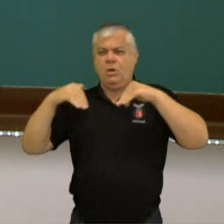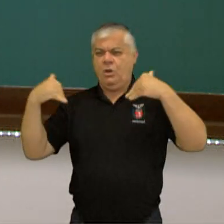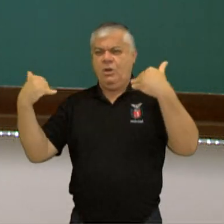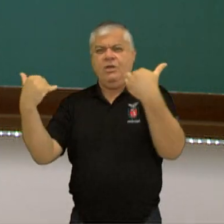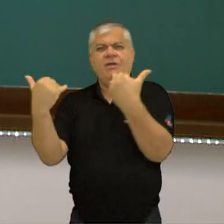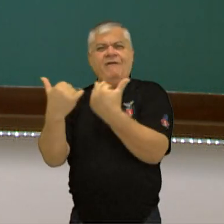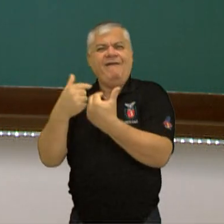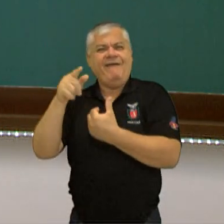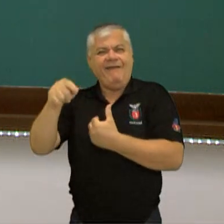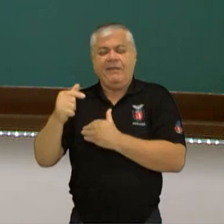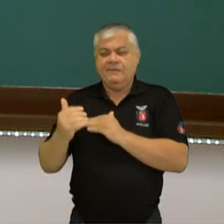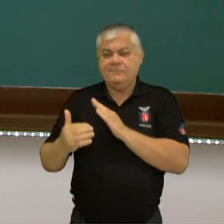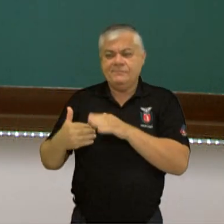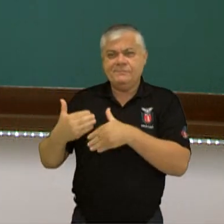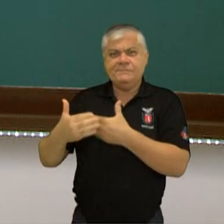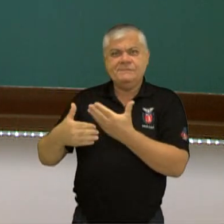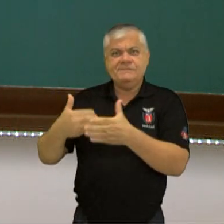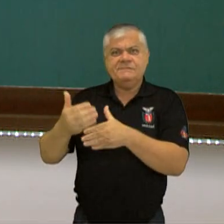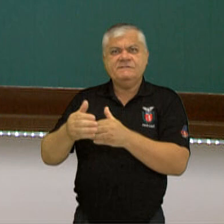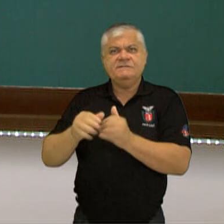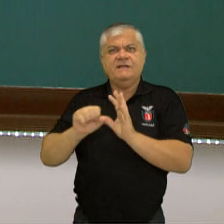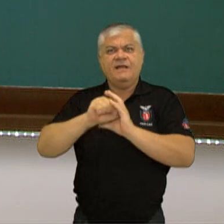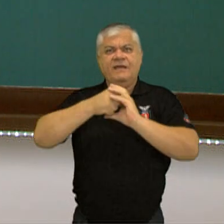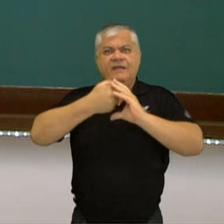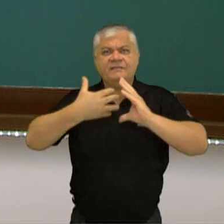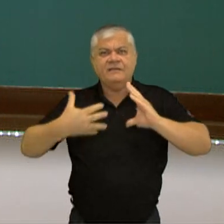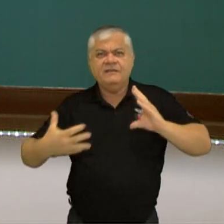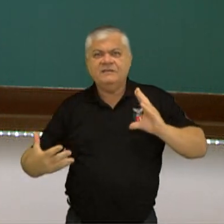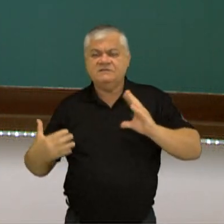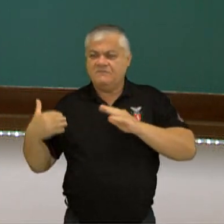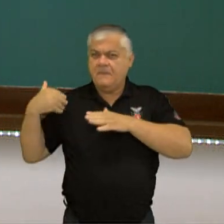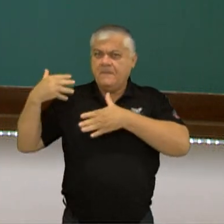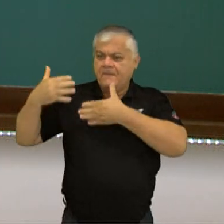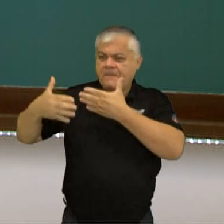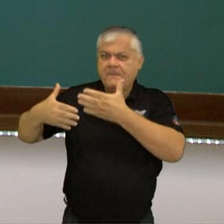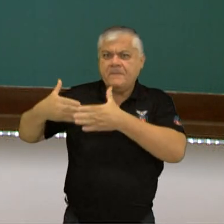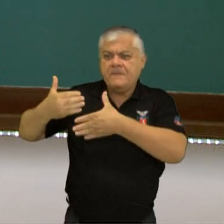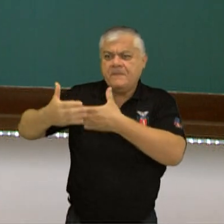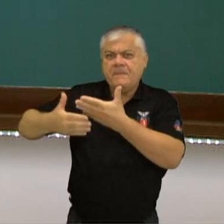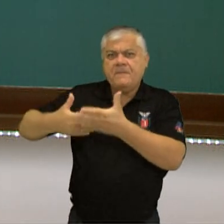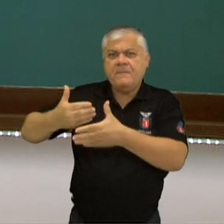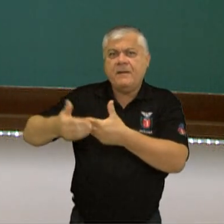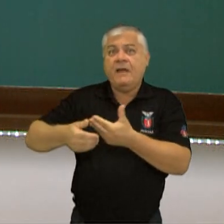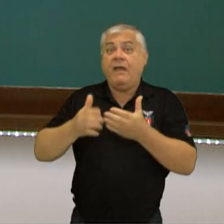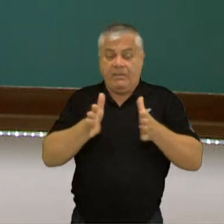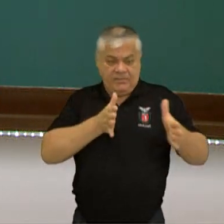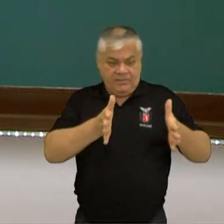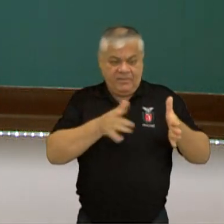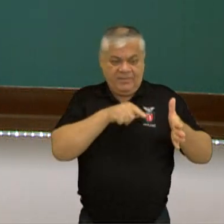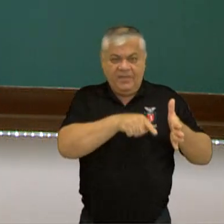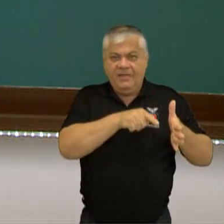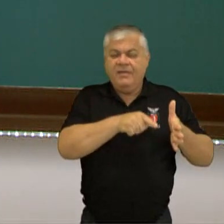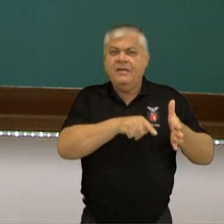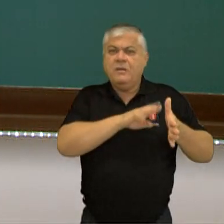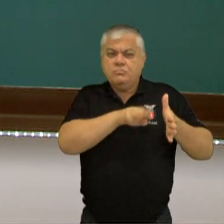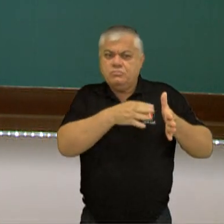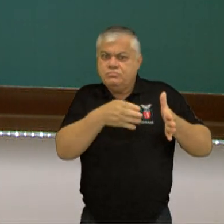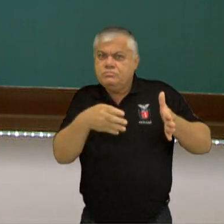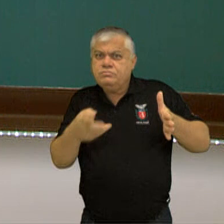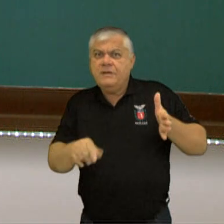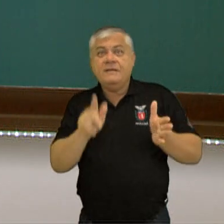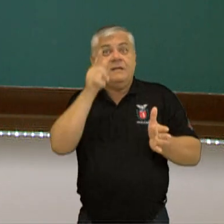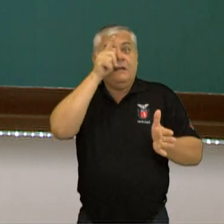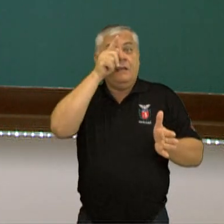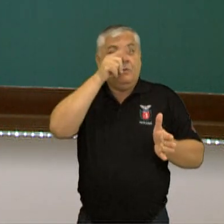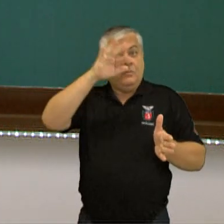vai incorporar essas características, porque a gente está vindo num período de resgate à cultura